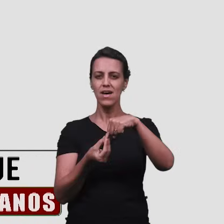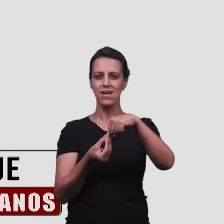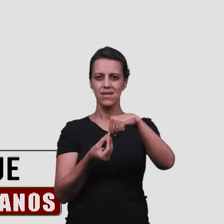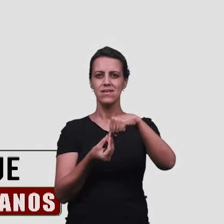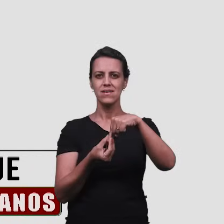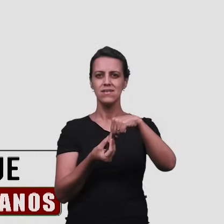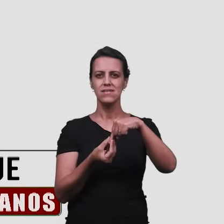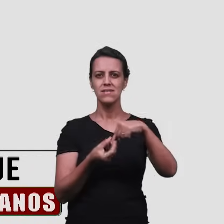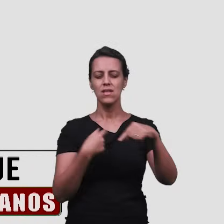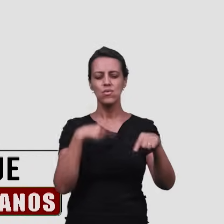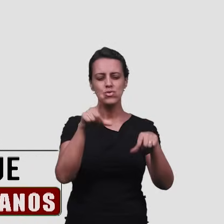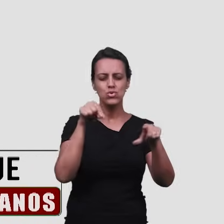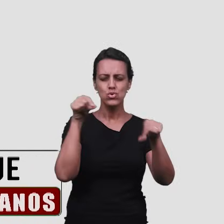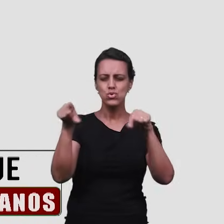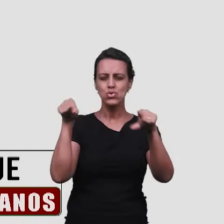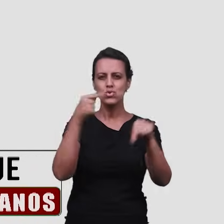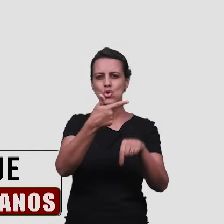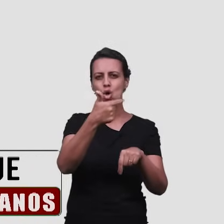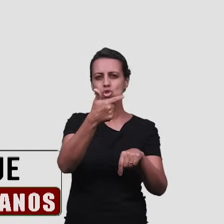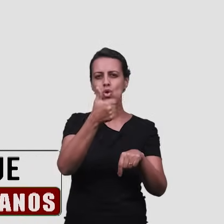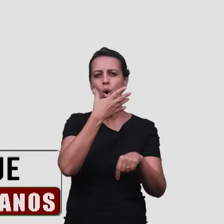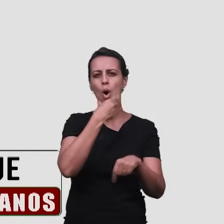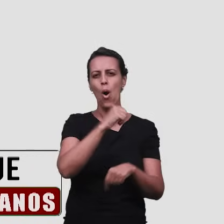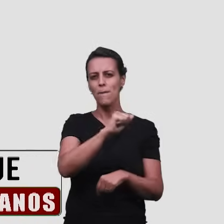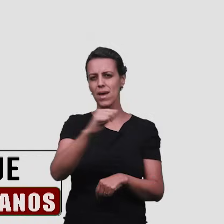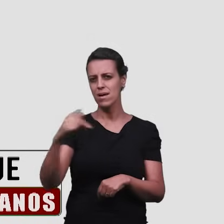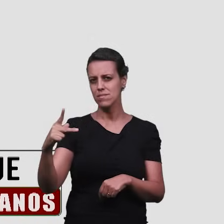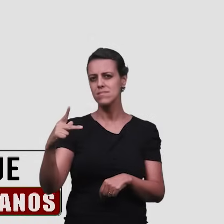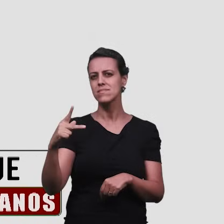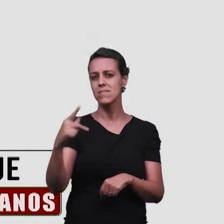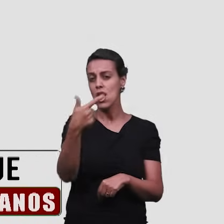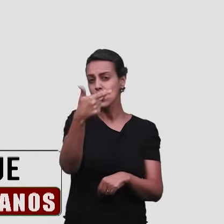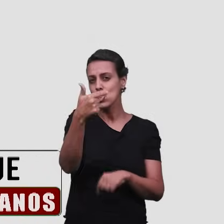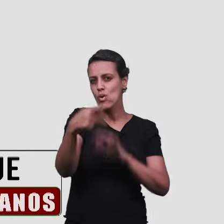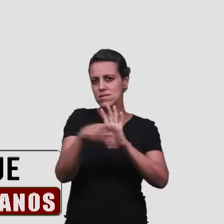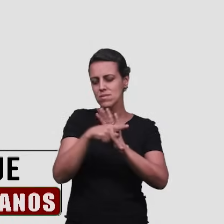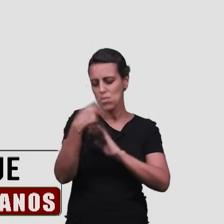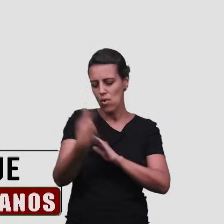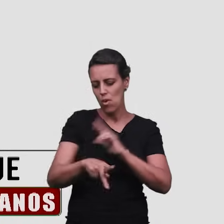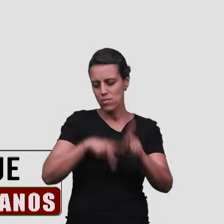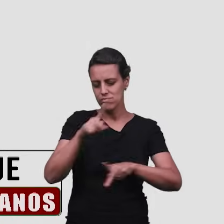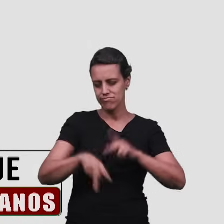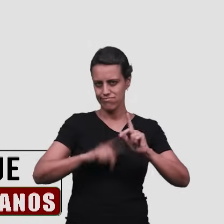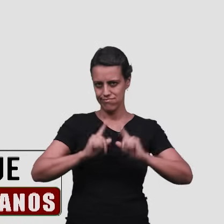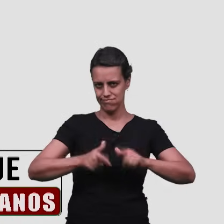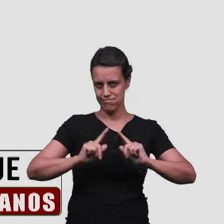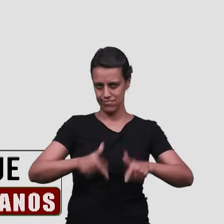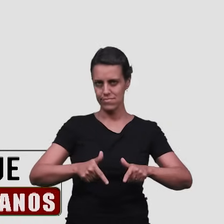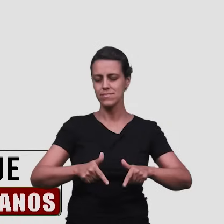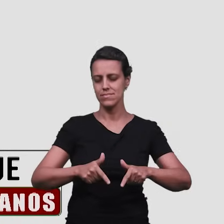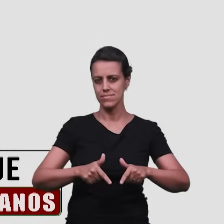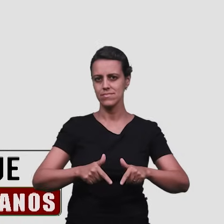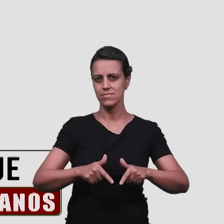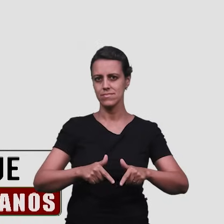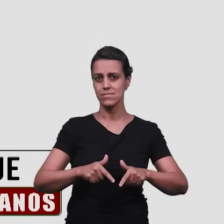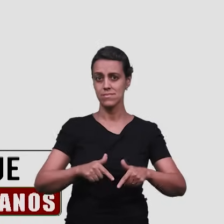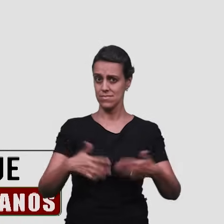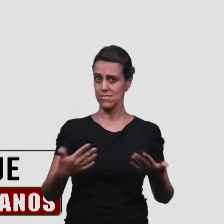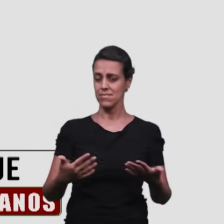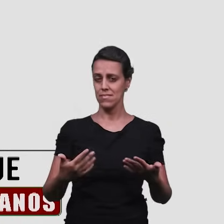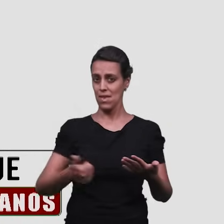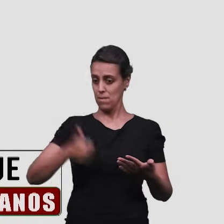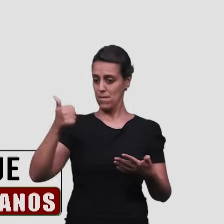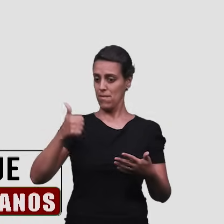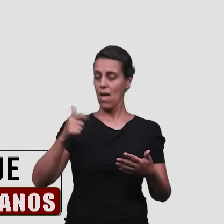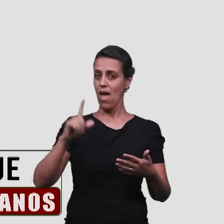escolheu 12 apóstolos, os 12 eram israelitas. Num primeiro momento, o projeto era para a